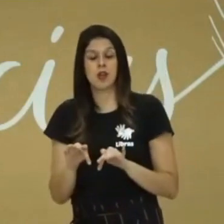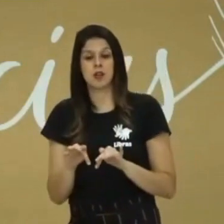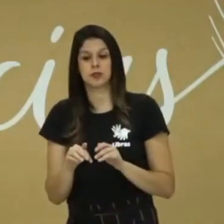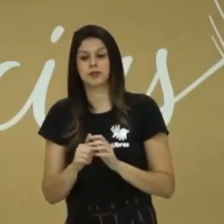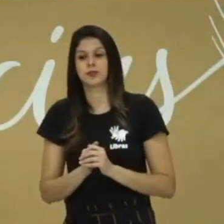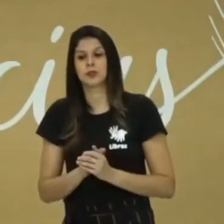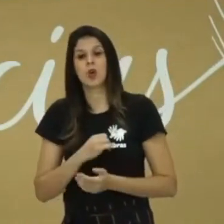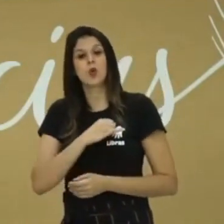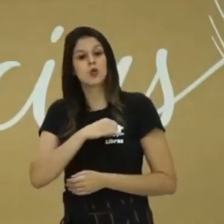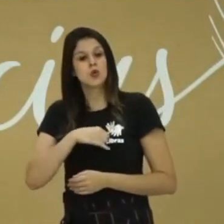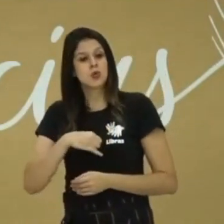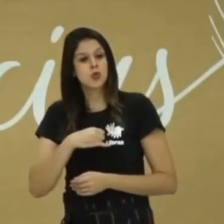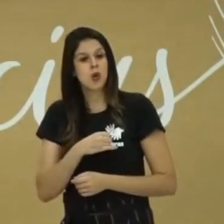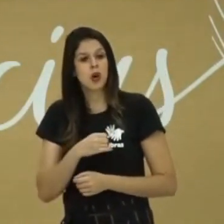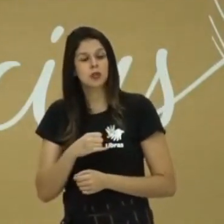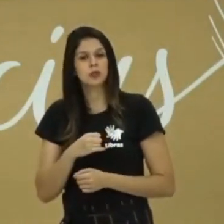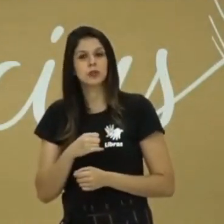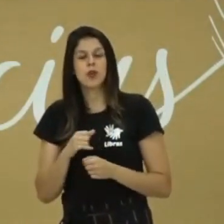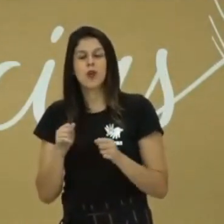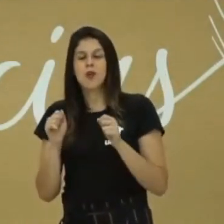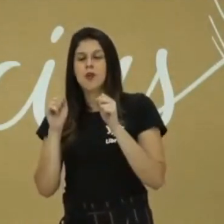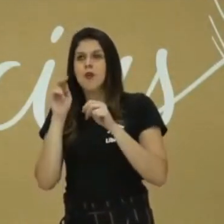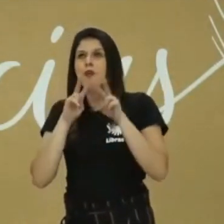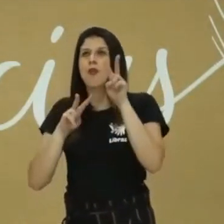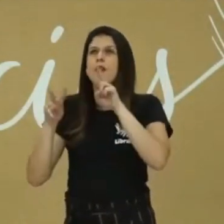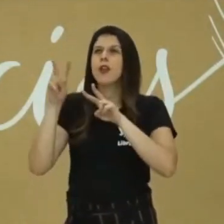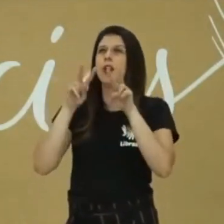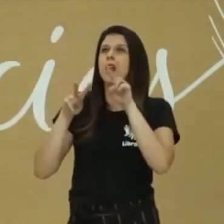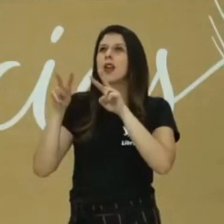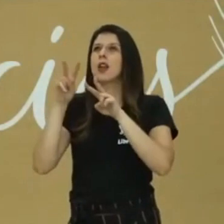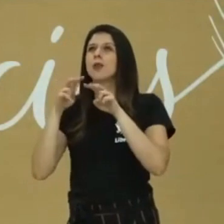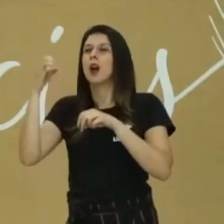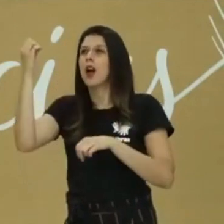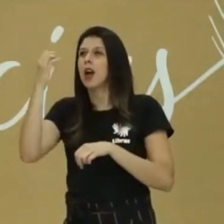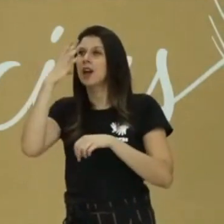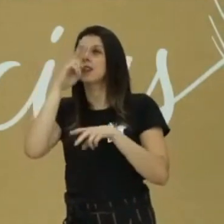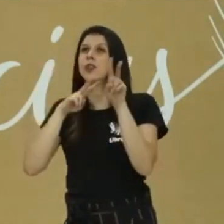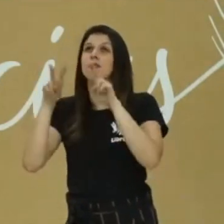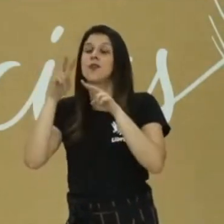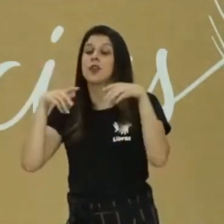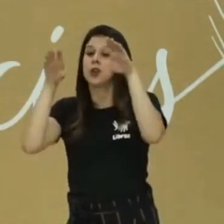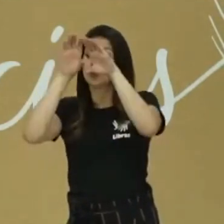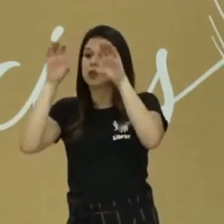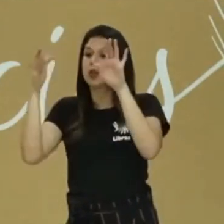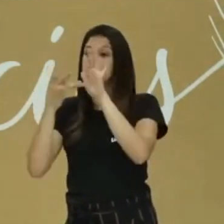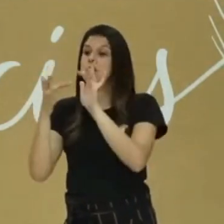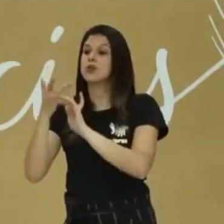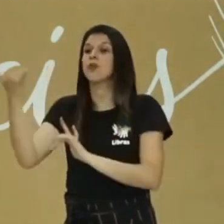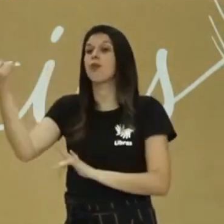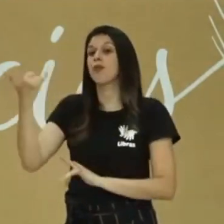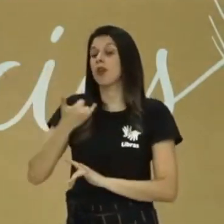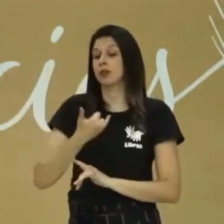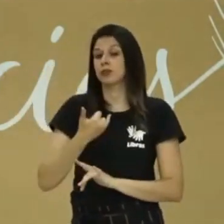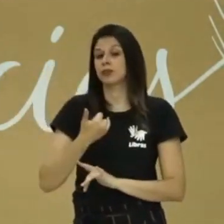revelado a João João foi arrebatado aos céus e o próprio Jesus falou relatou para ele o que está acontecendo